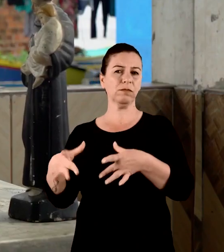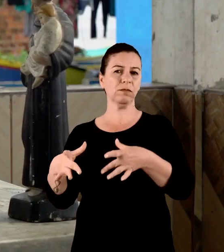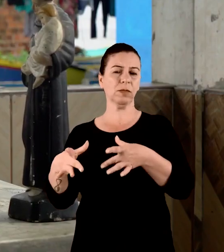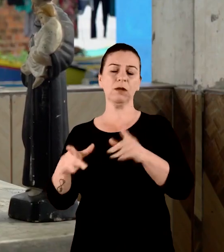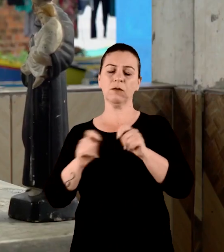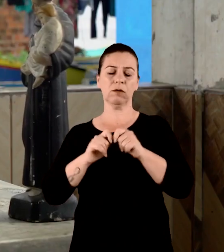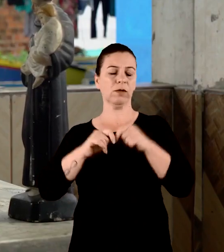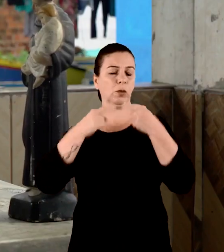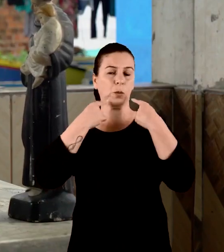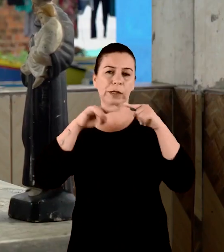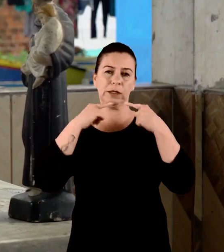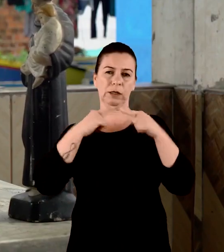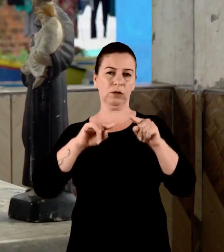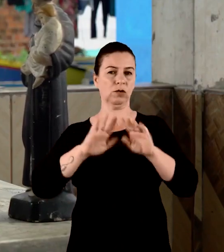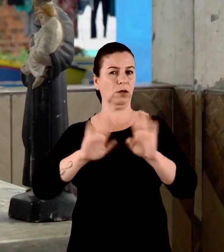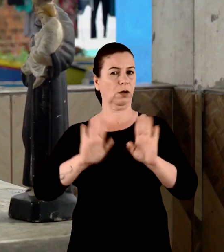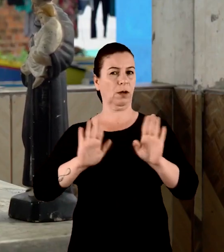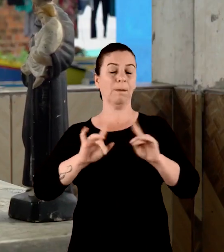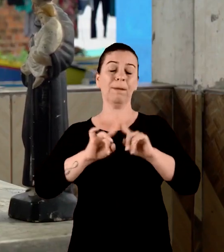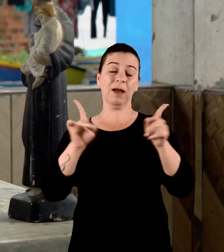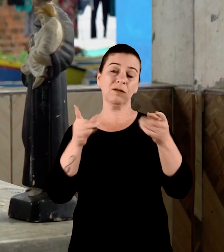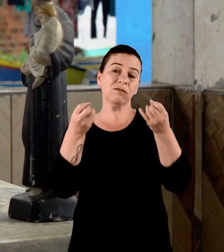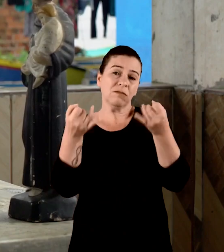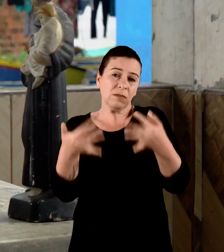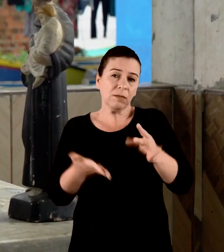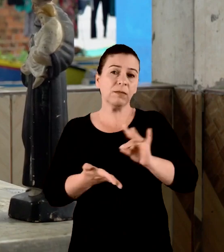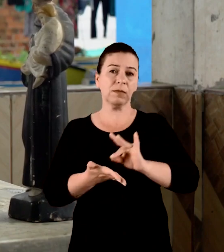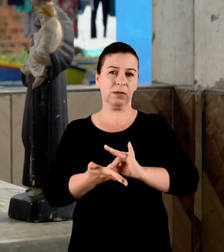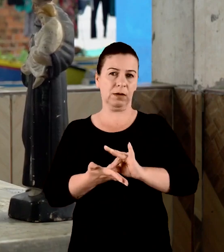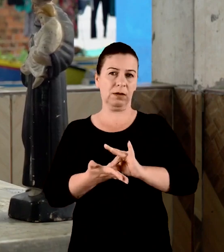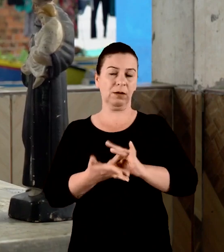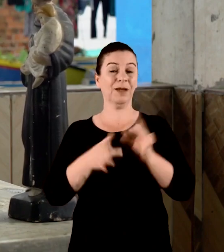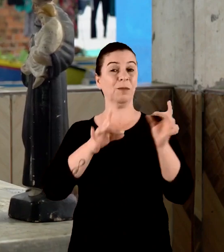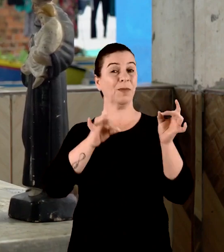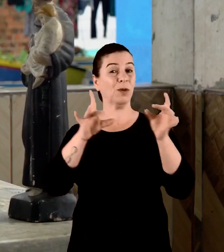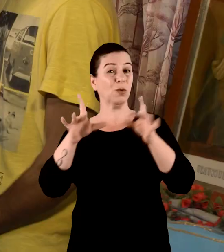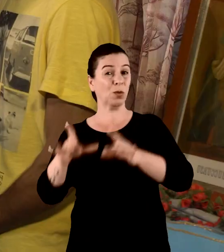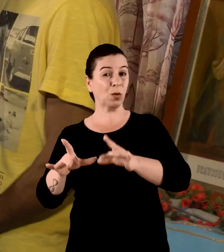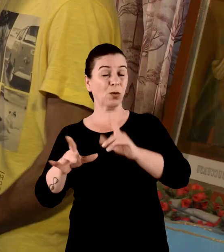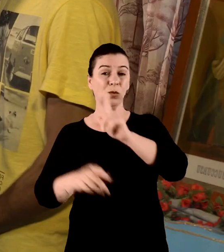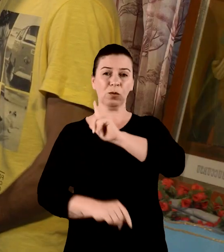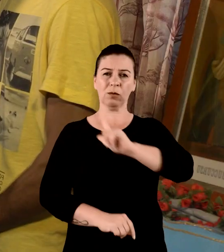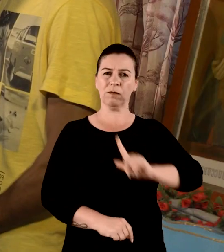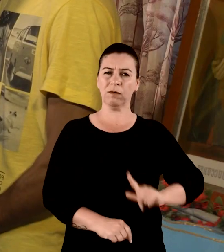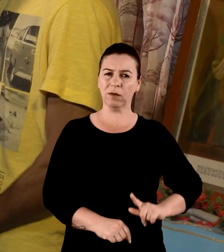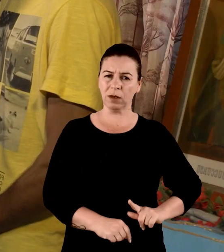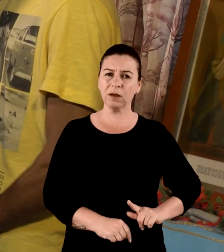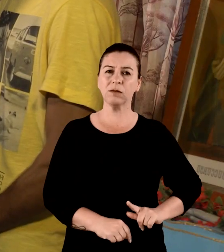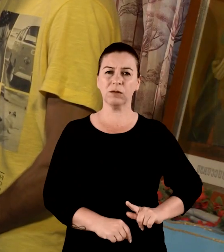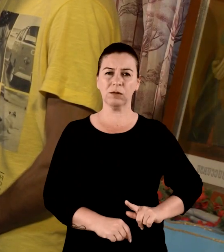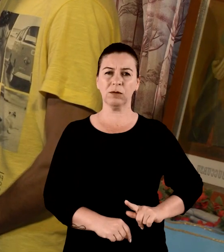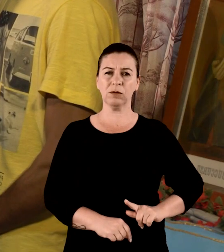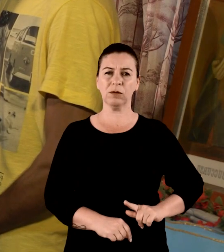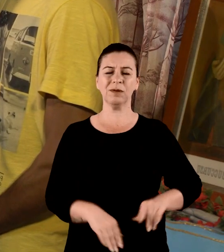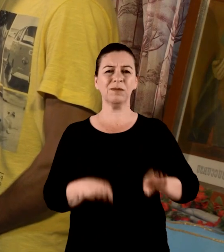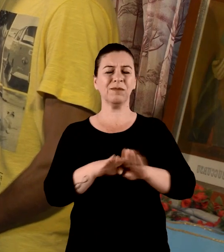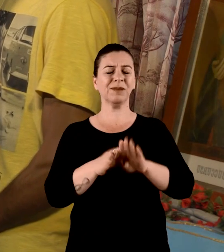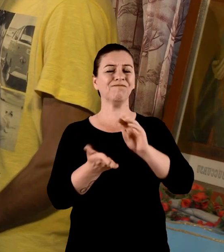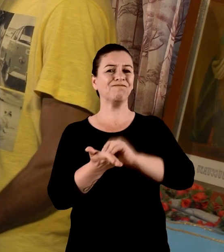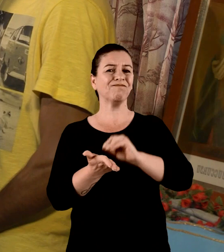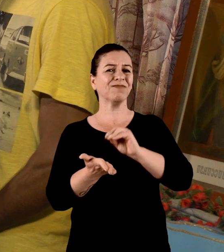abandono. Não estou fazendo uma crítica, mas estou relatando uma realidade. Abandono do governo, dos